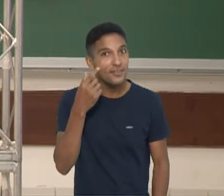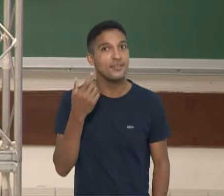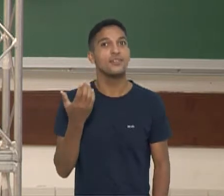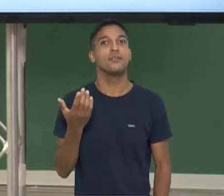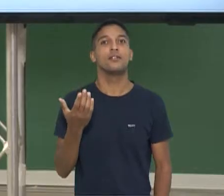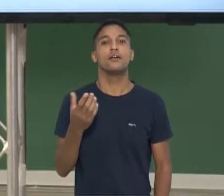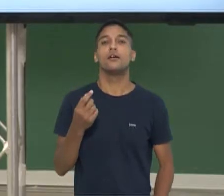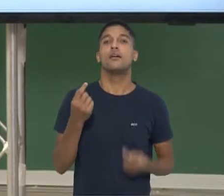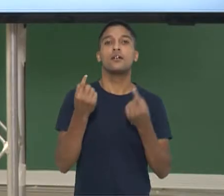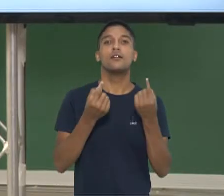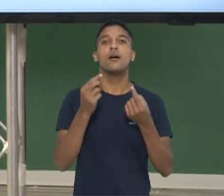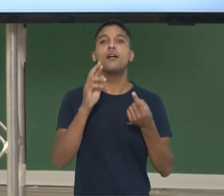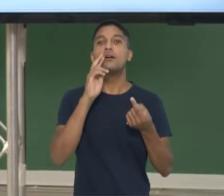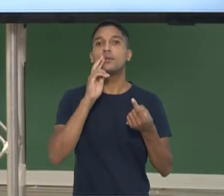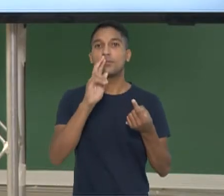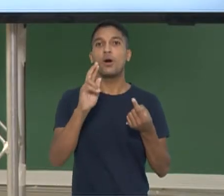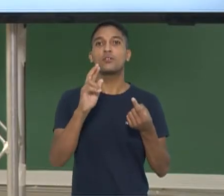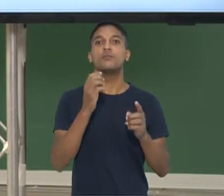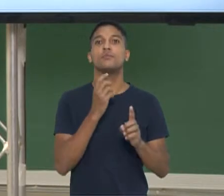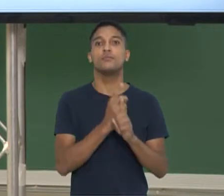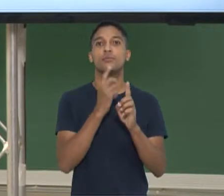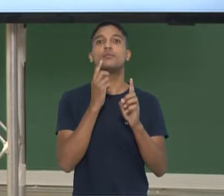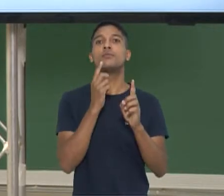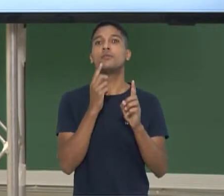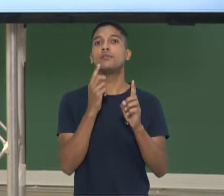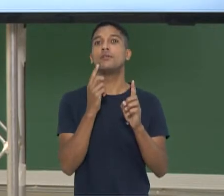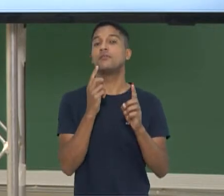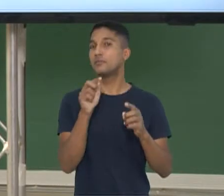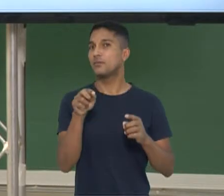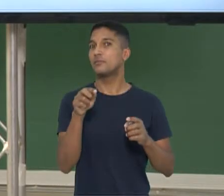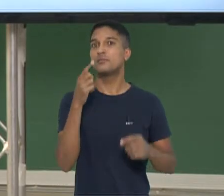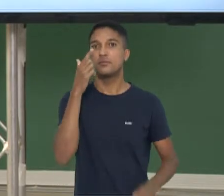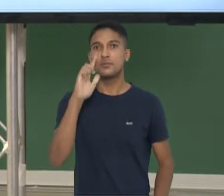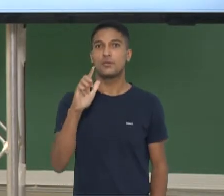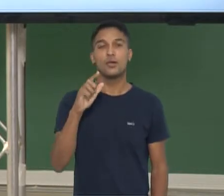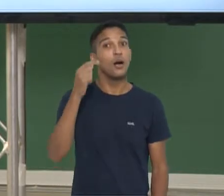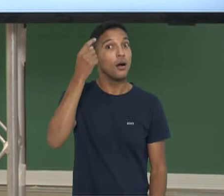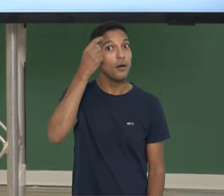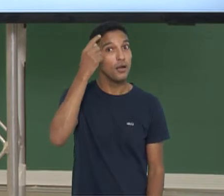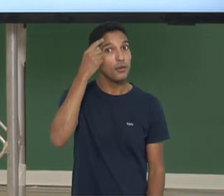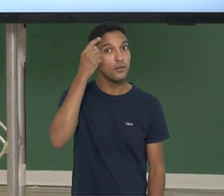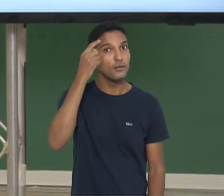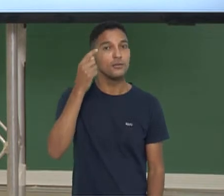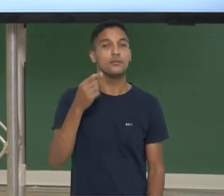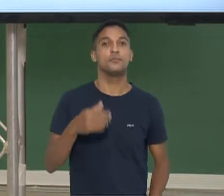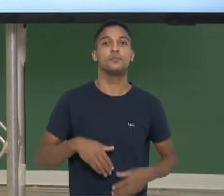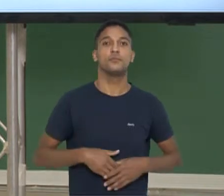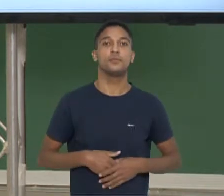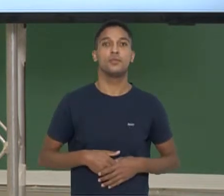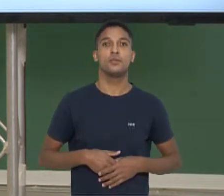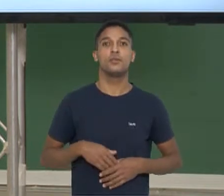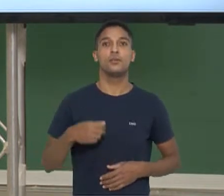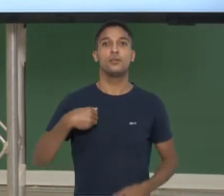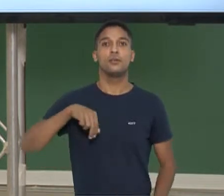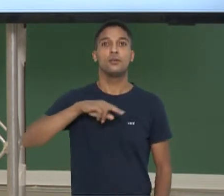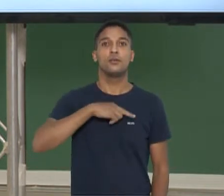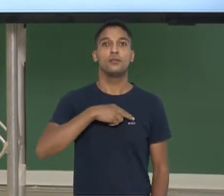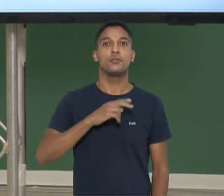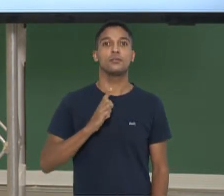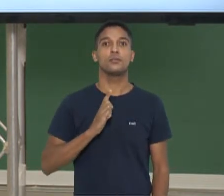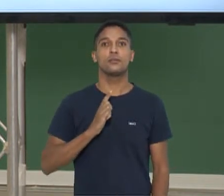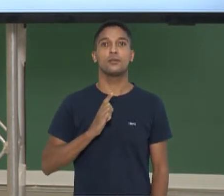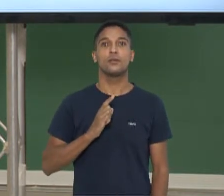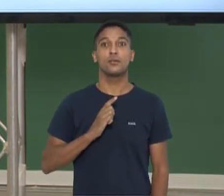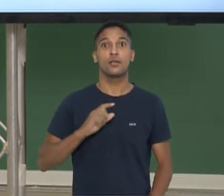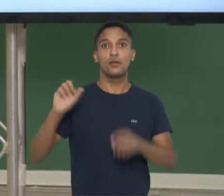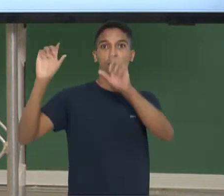Qual foi a resposta que encontraram? Qual resposta vocês encontraram? Pensem um pouquinho. Nós temos nesse fragmento um